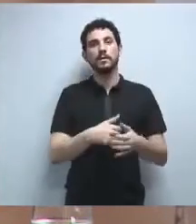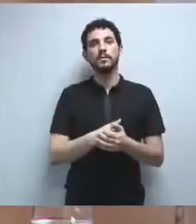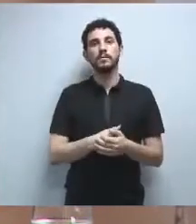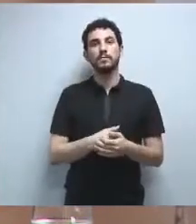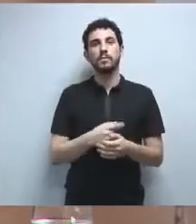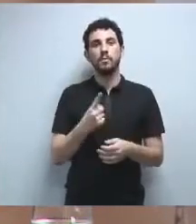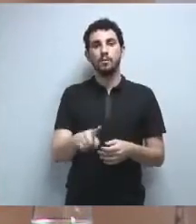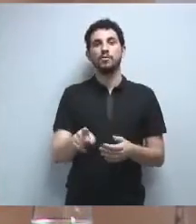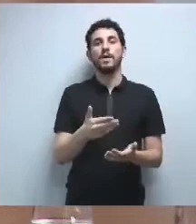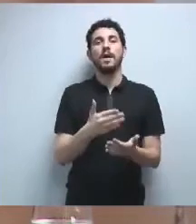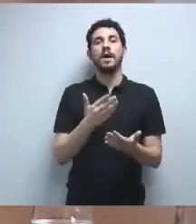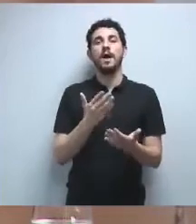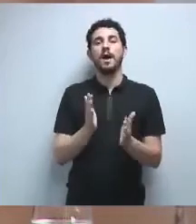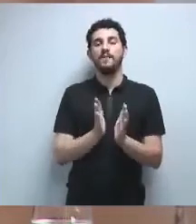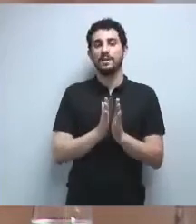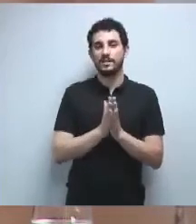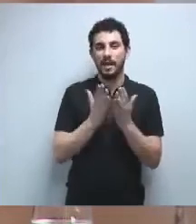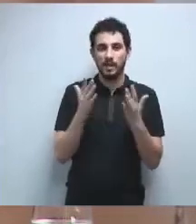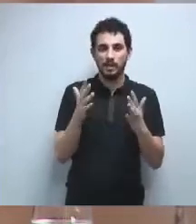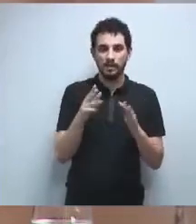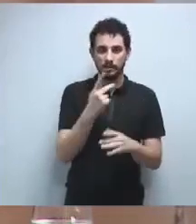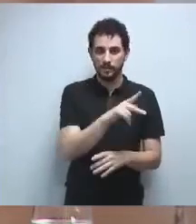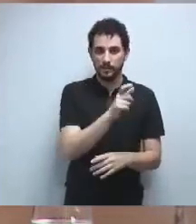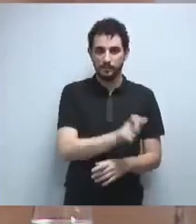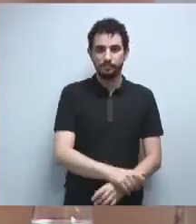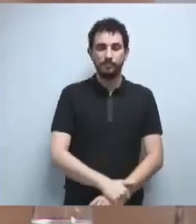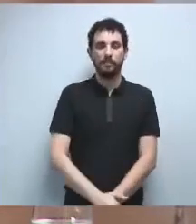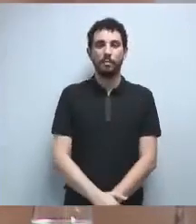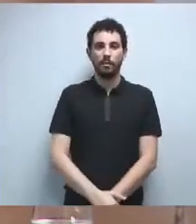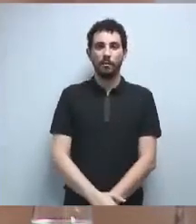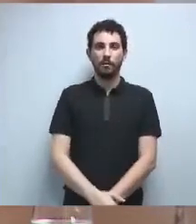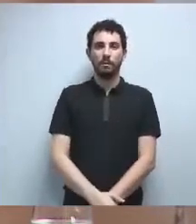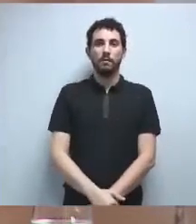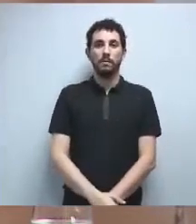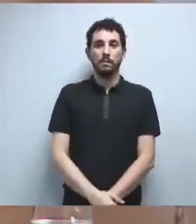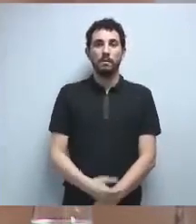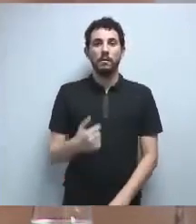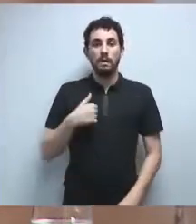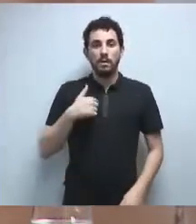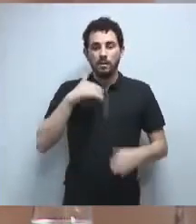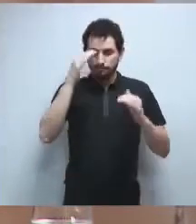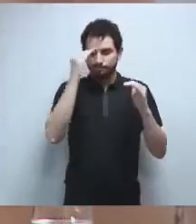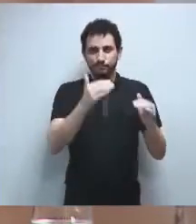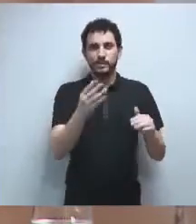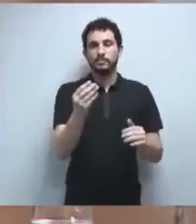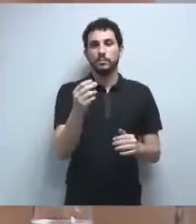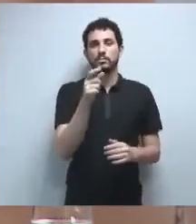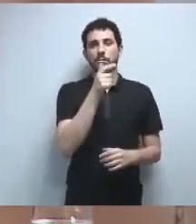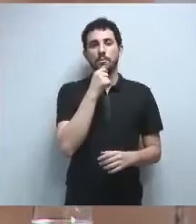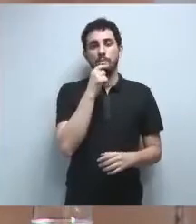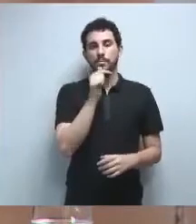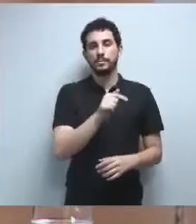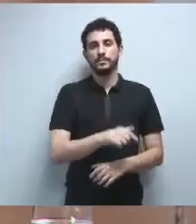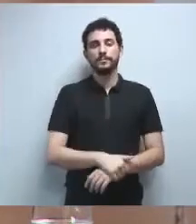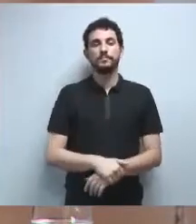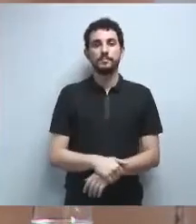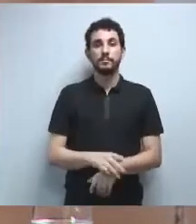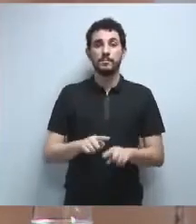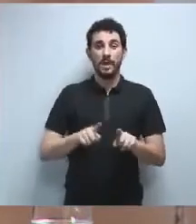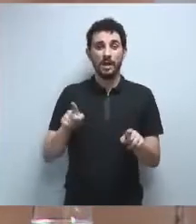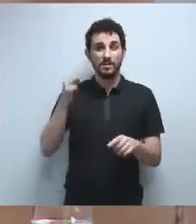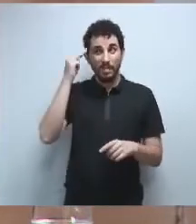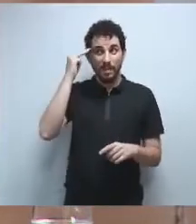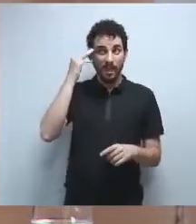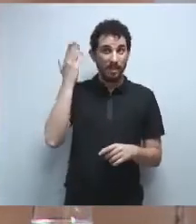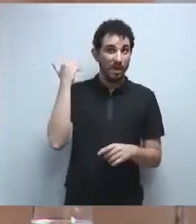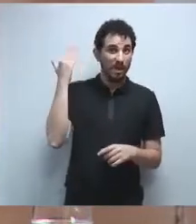último aniversário dele e eu tenho essa reverência por ele mas essa mentalidade que existia à